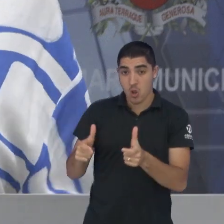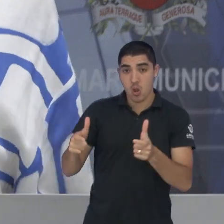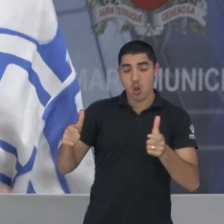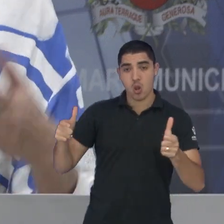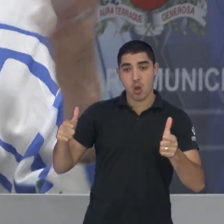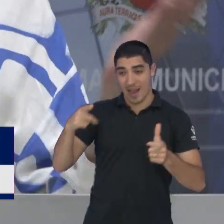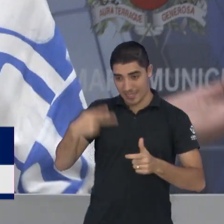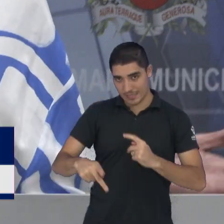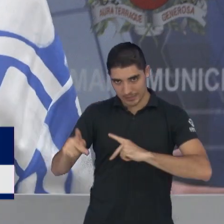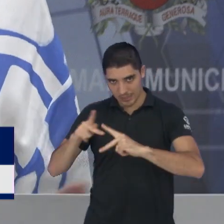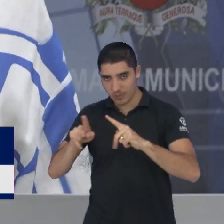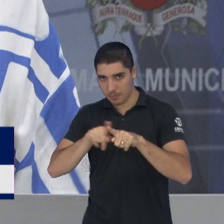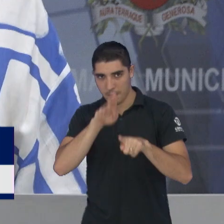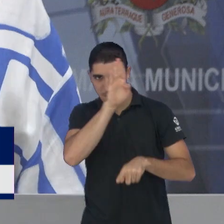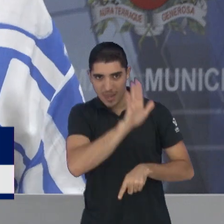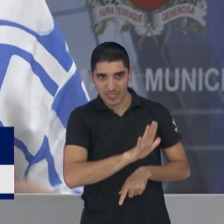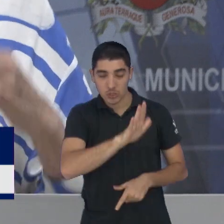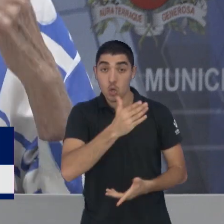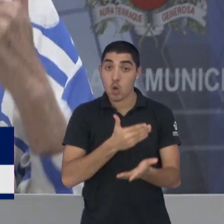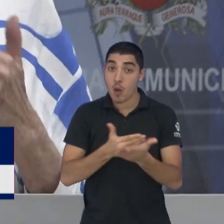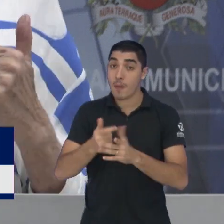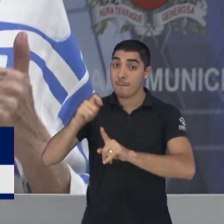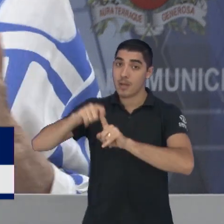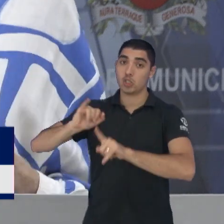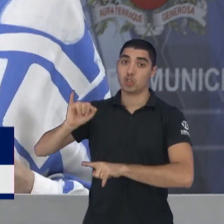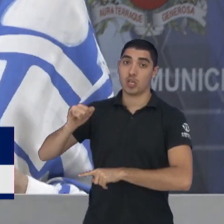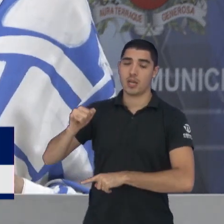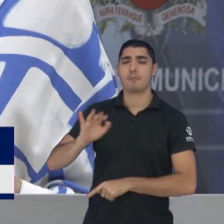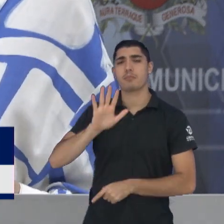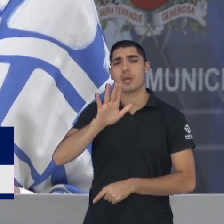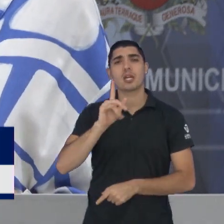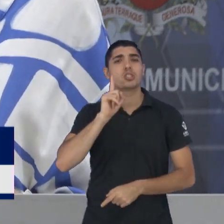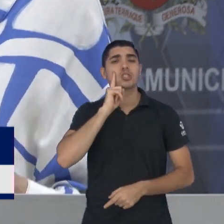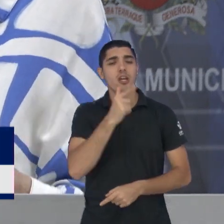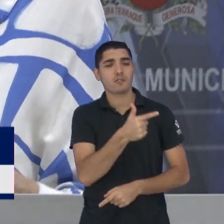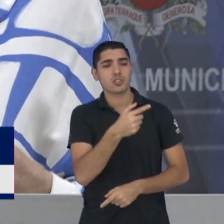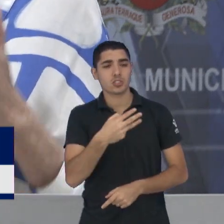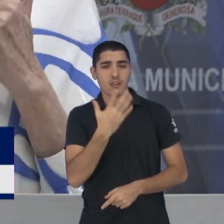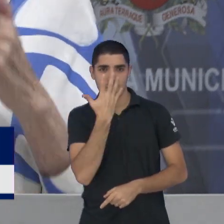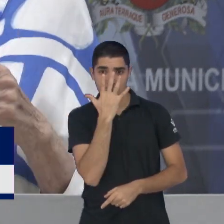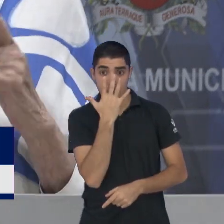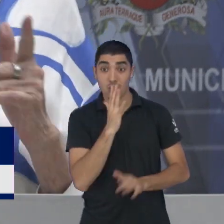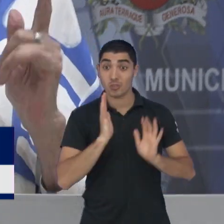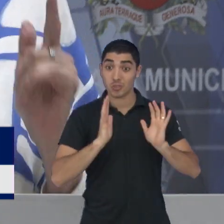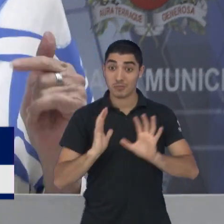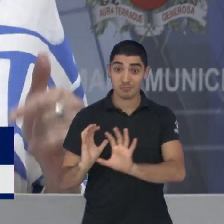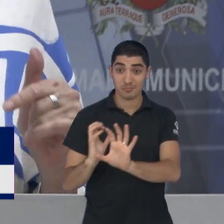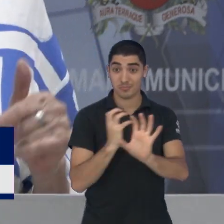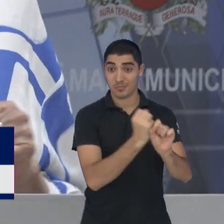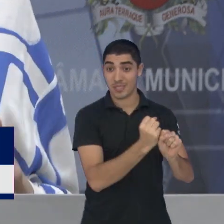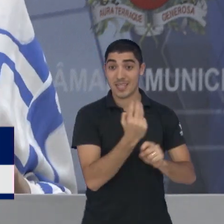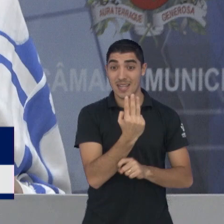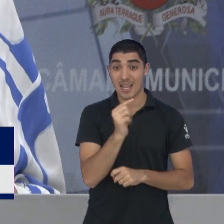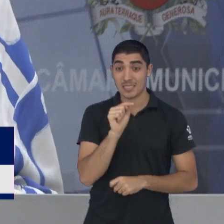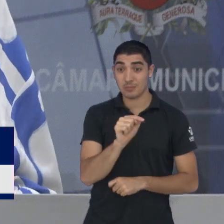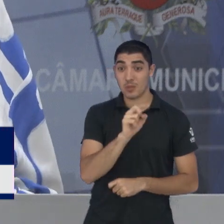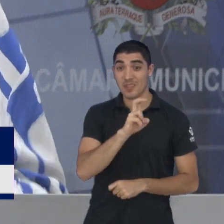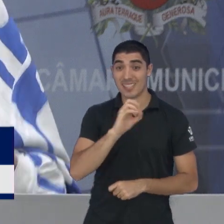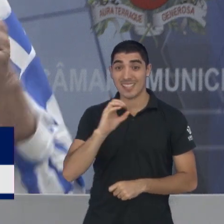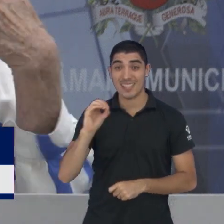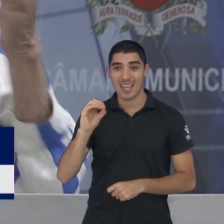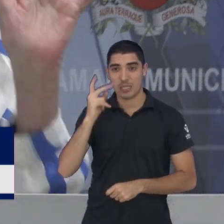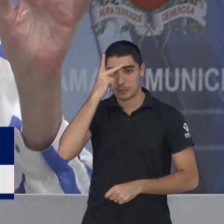o país no começo de janeiro. Dia 23 de fevereiro, nós já estávamos com 3.500 casos em São José dos